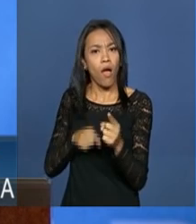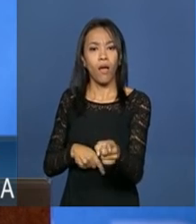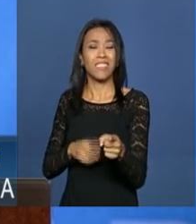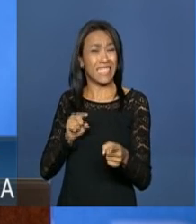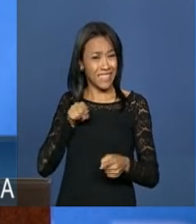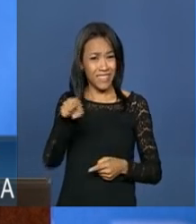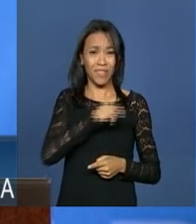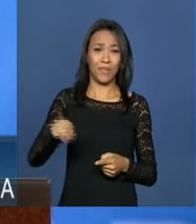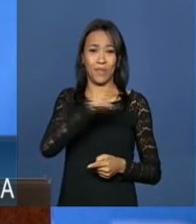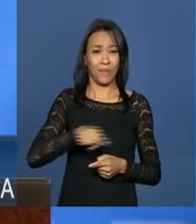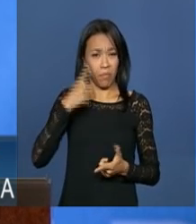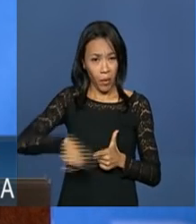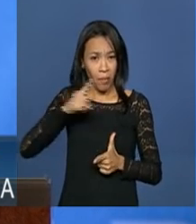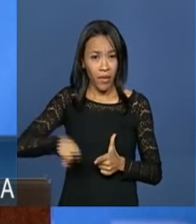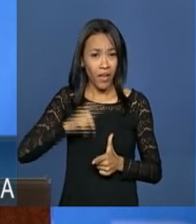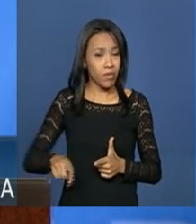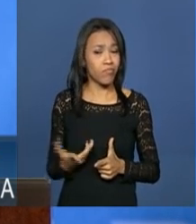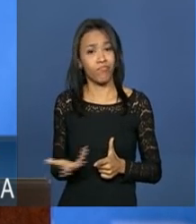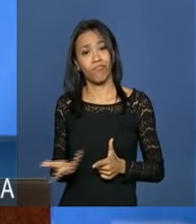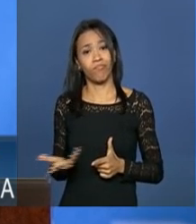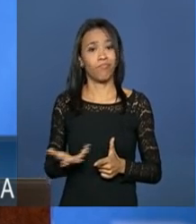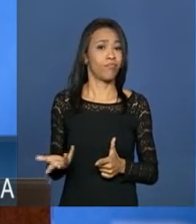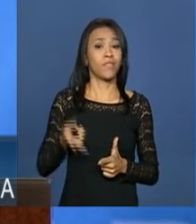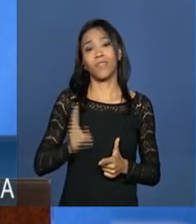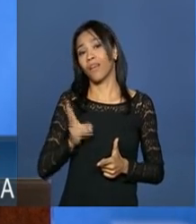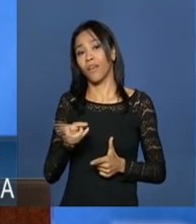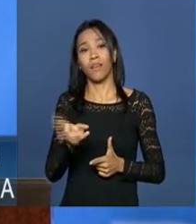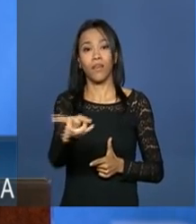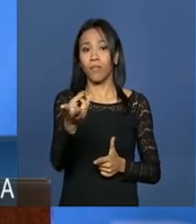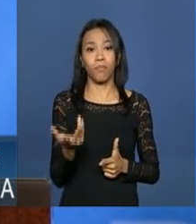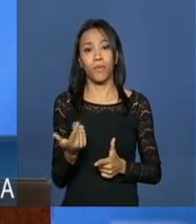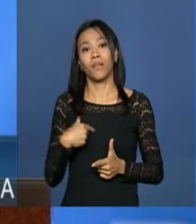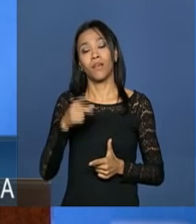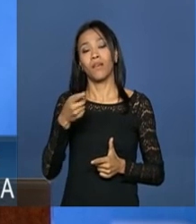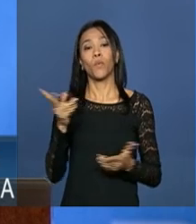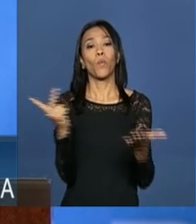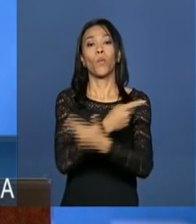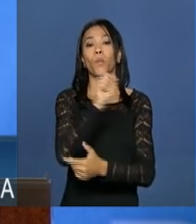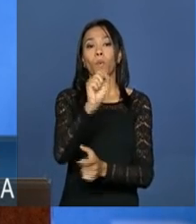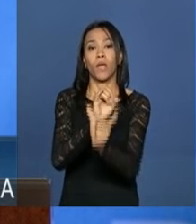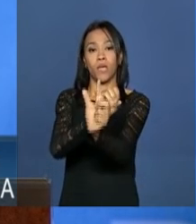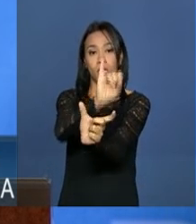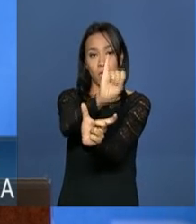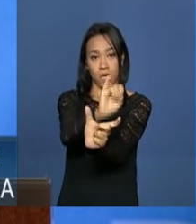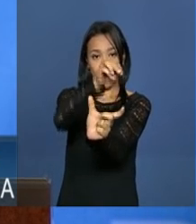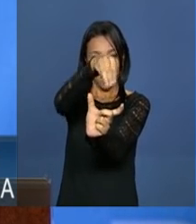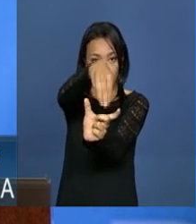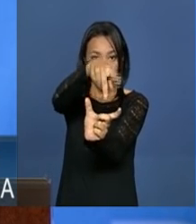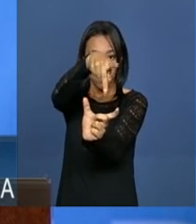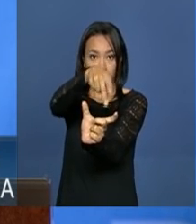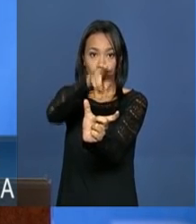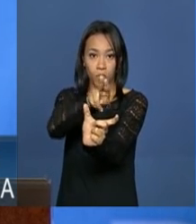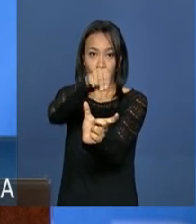Nada disso é problema, porque sempre se aposta na impunidade. Isto